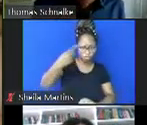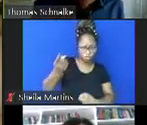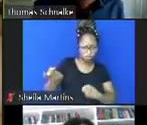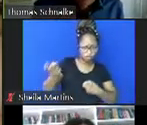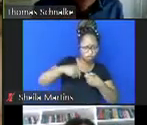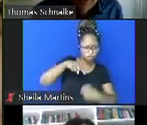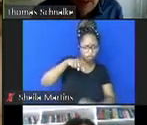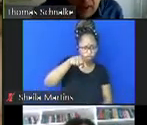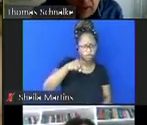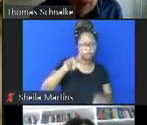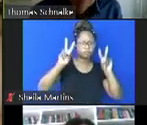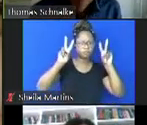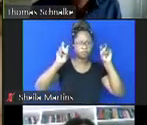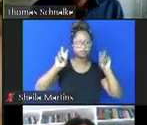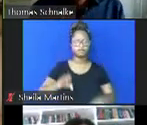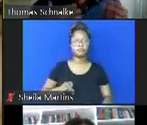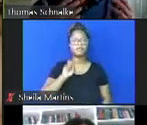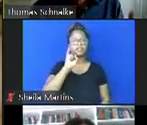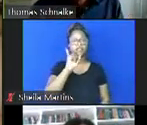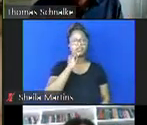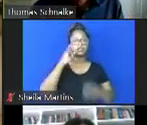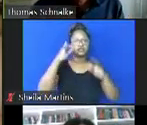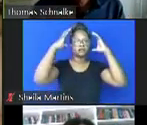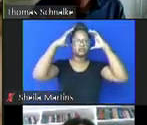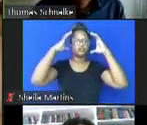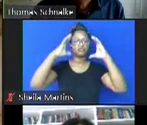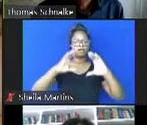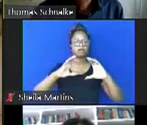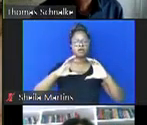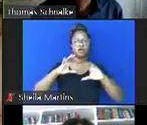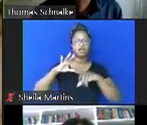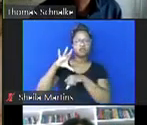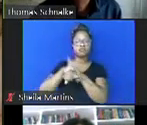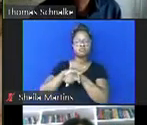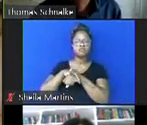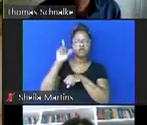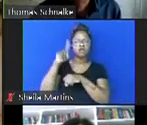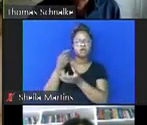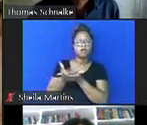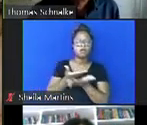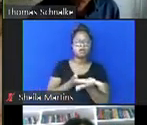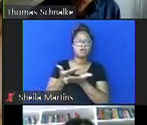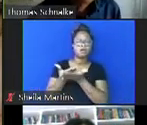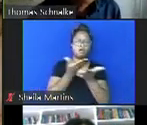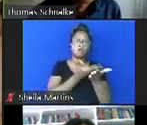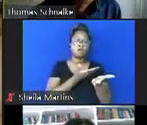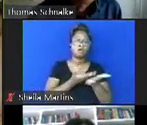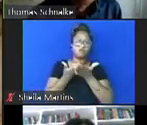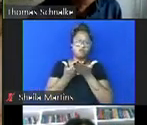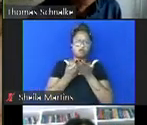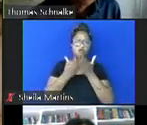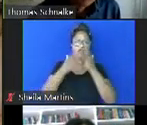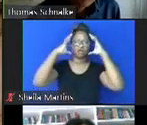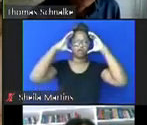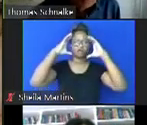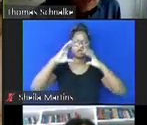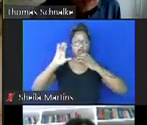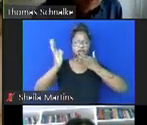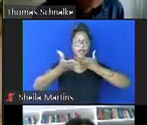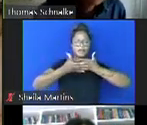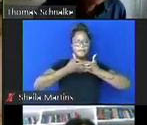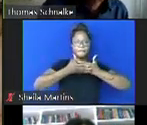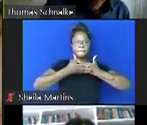Se o sinal, a indicação da doença, era estudado por baixo da pele, nas salas